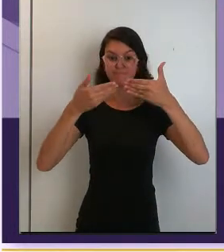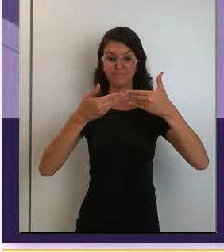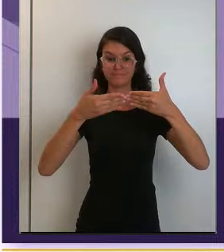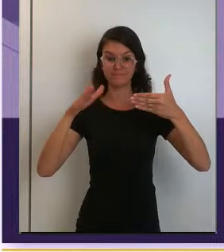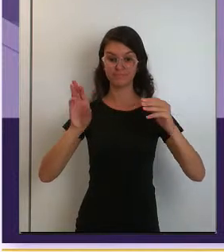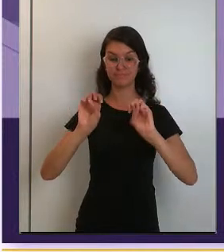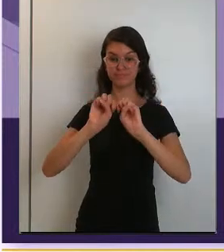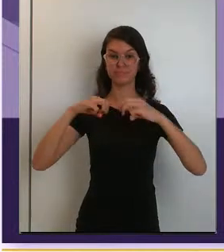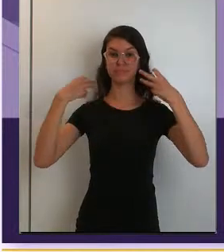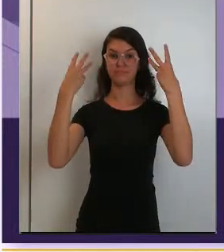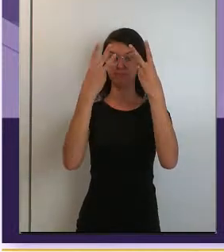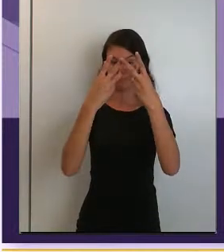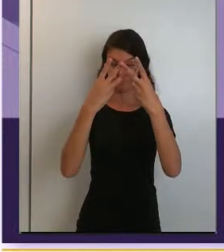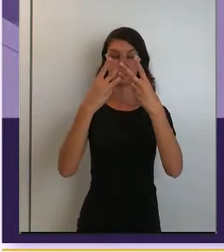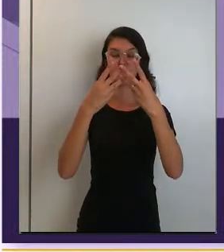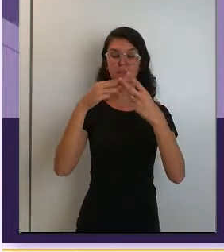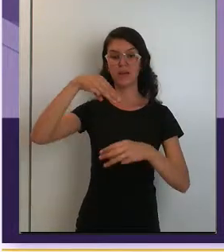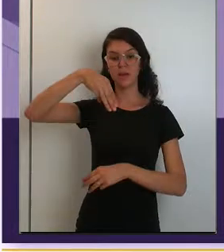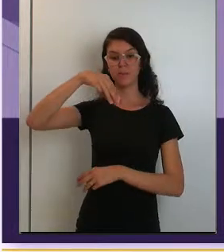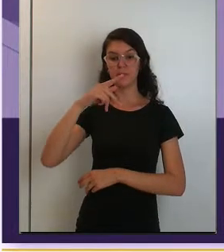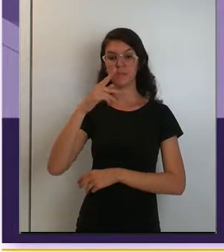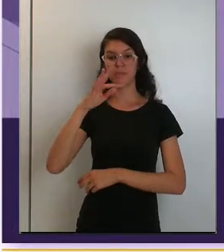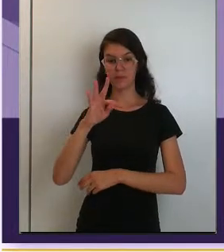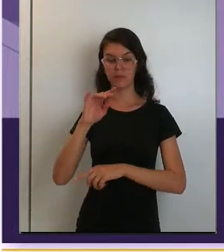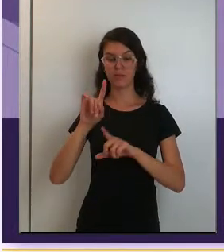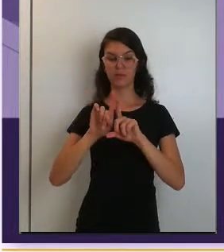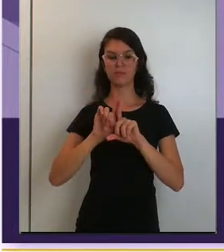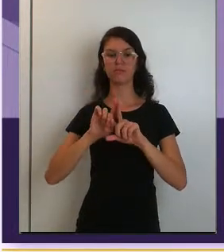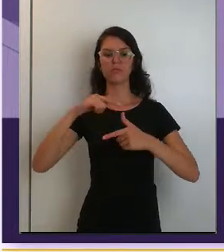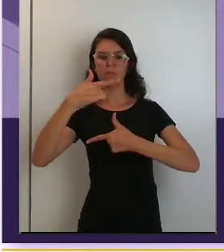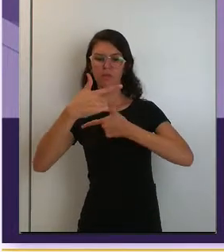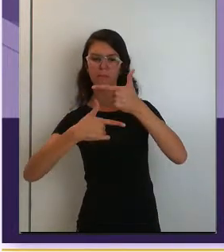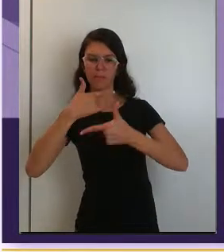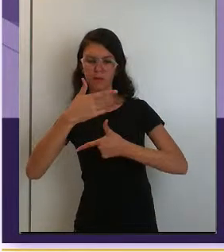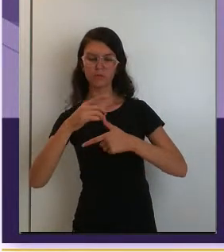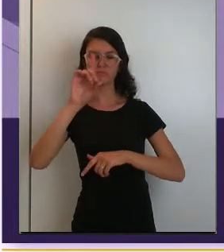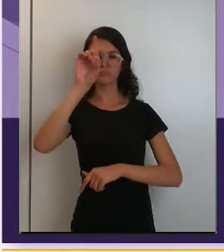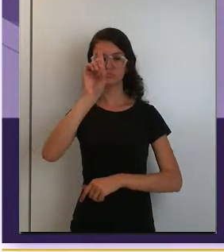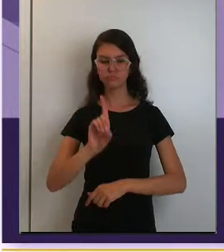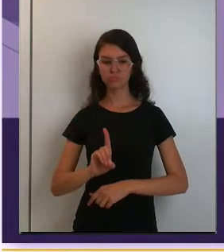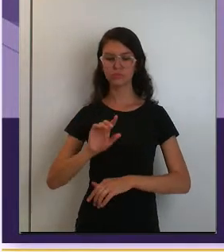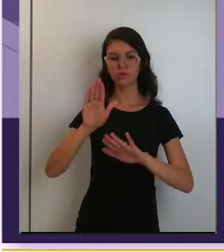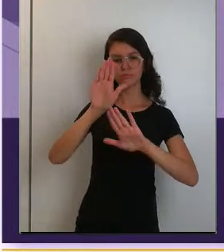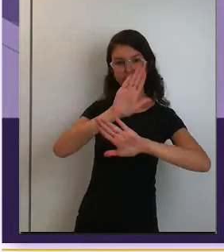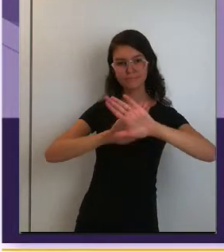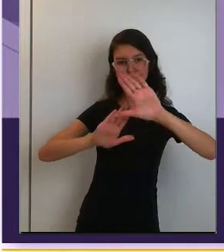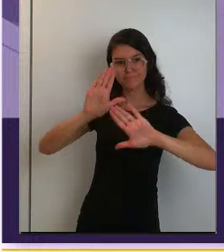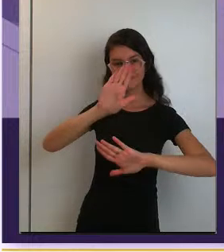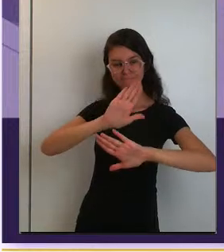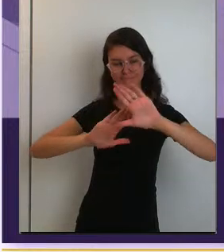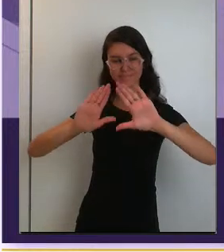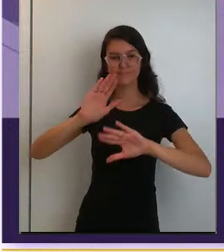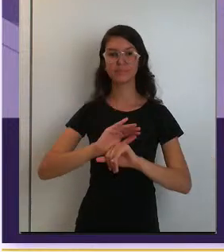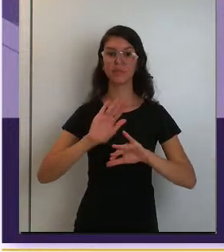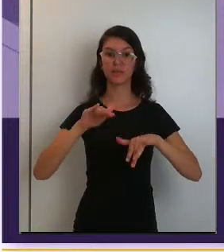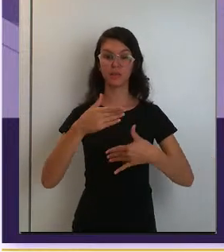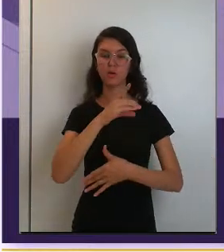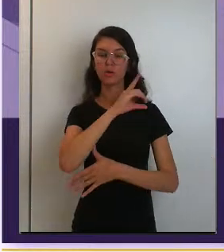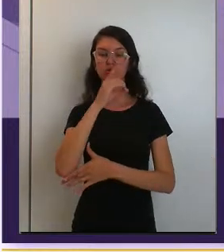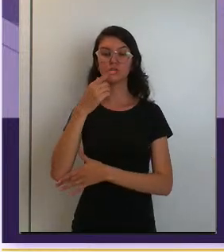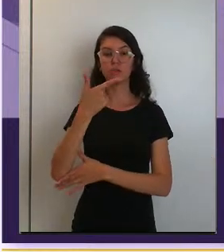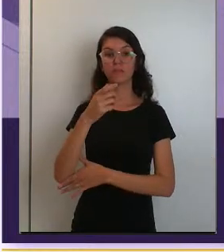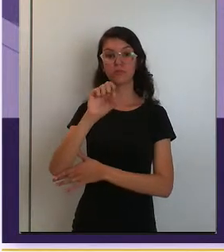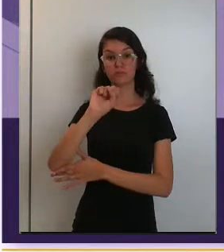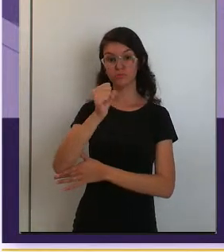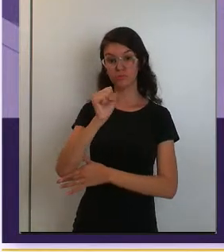do webinar MPT, o Trabalho e o Direito de Cuidar. O dia 28 de maio é o